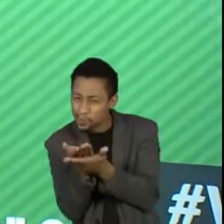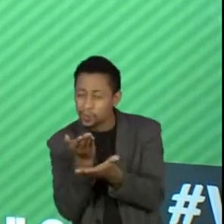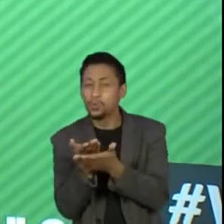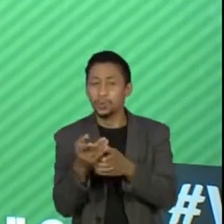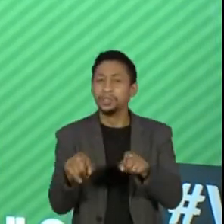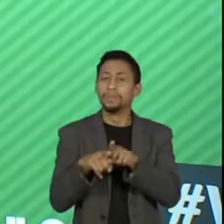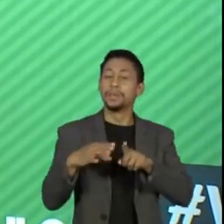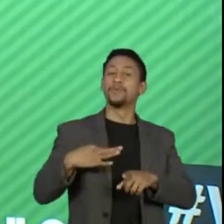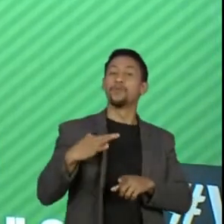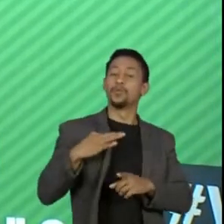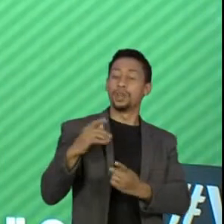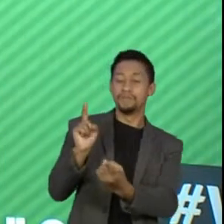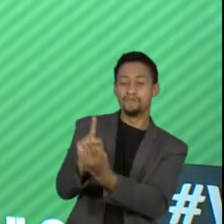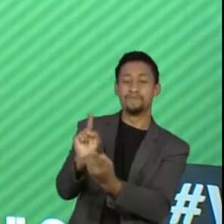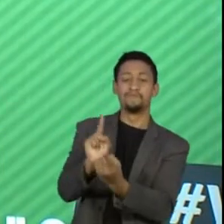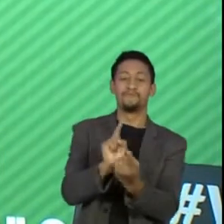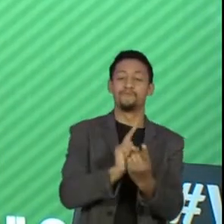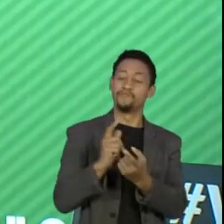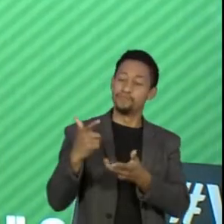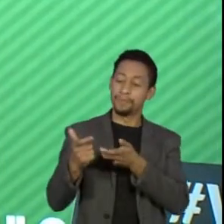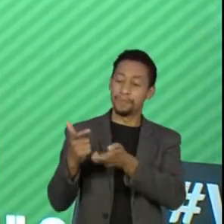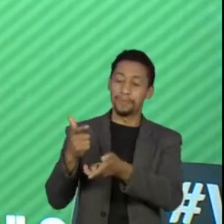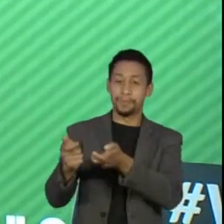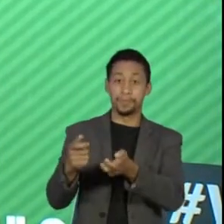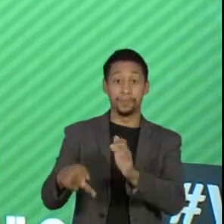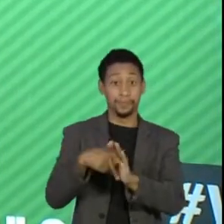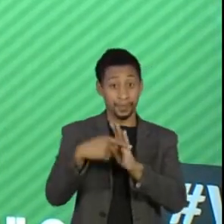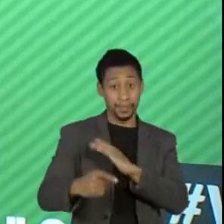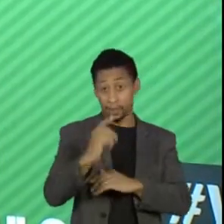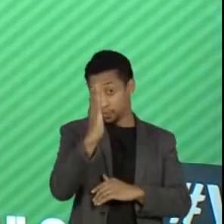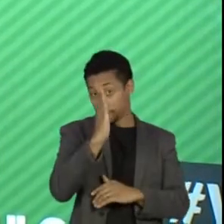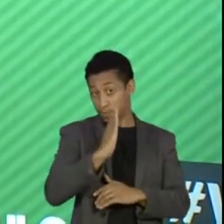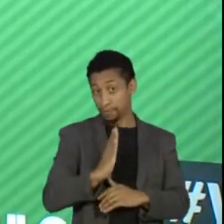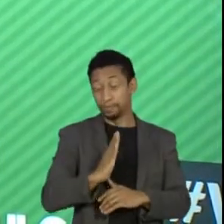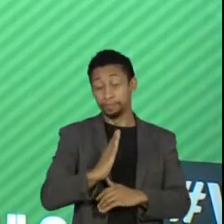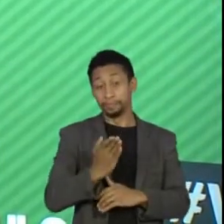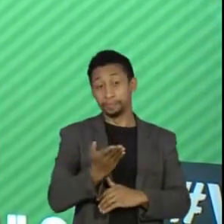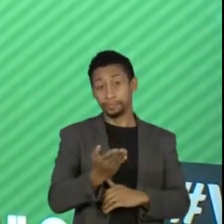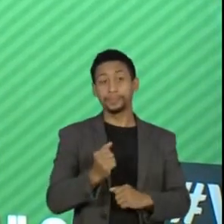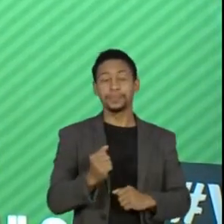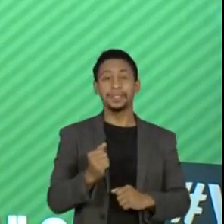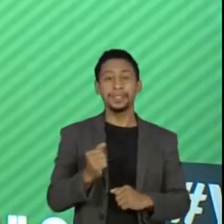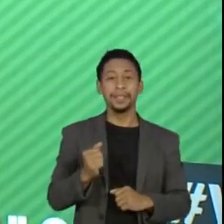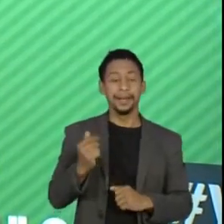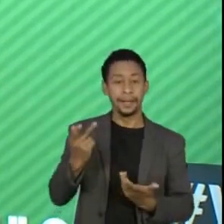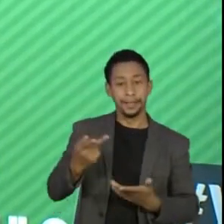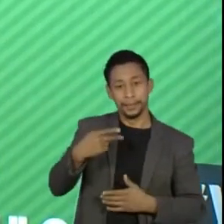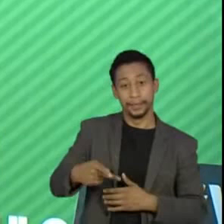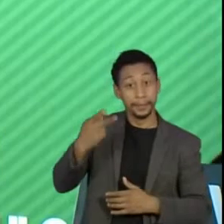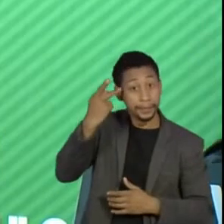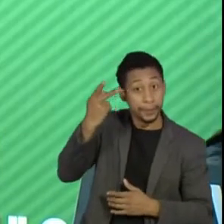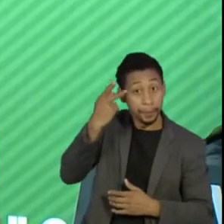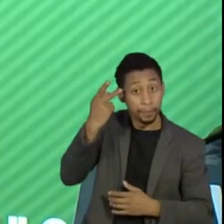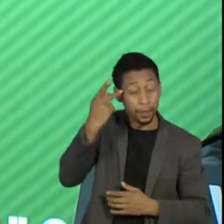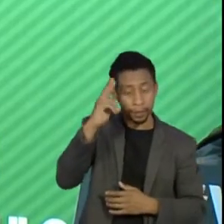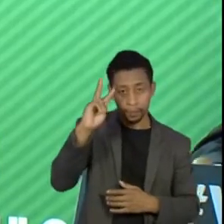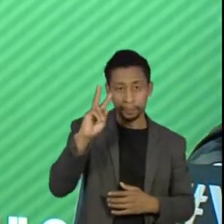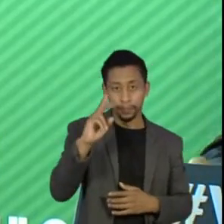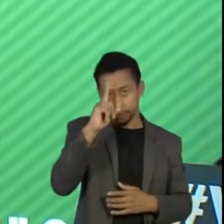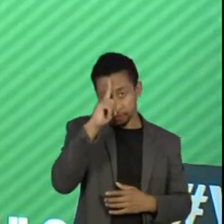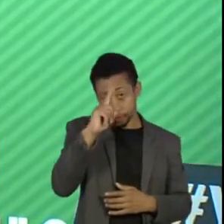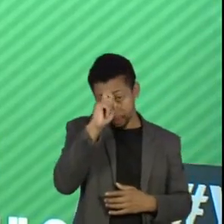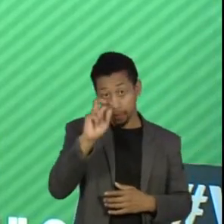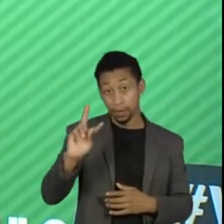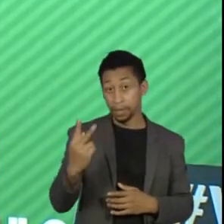participantes. Temos aqui na Grande São Paulo, Esper dirigindo o Hospital das Clínicas, aqui presente, o Centro de Pesquisa no Hospital